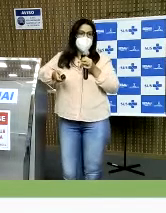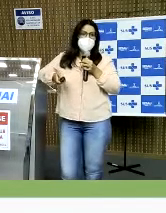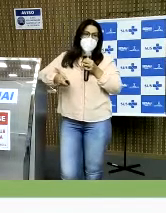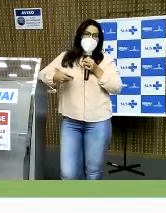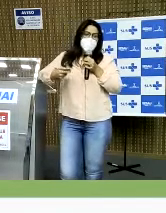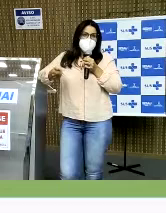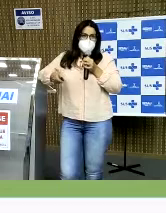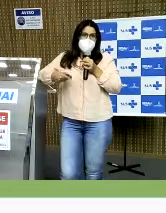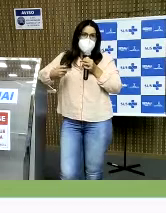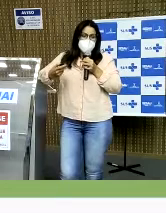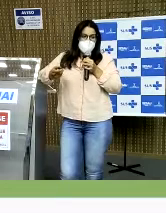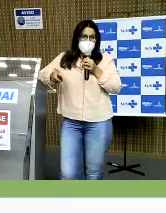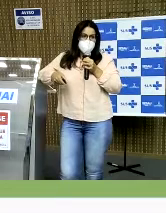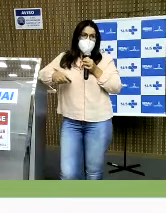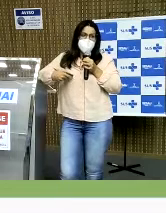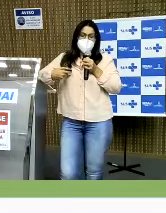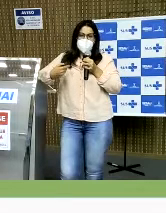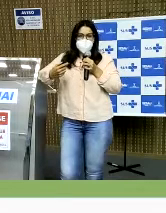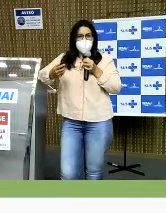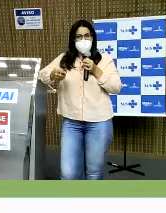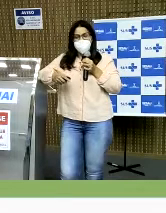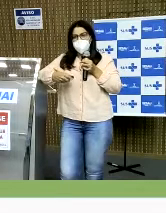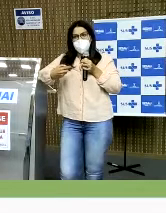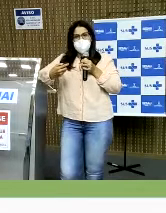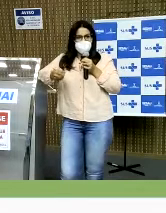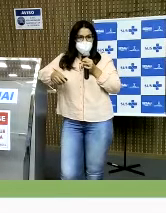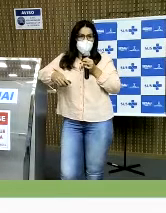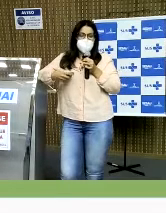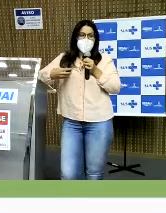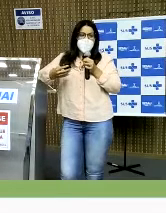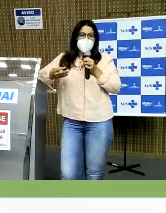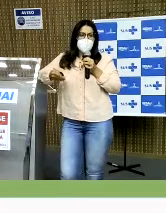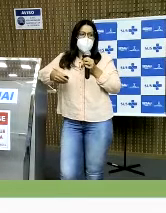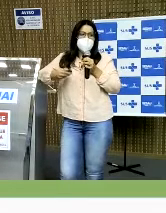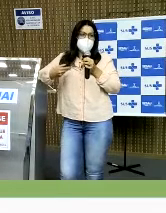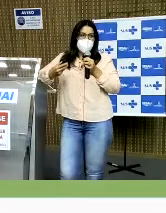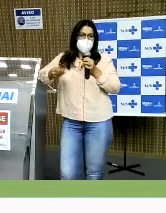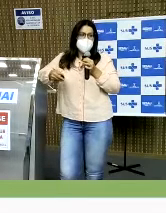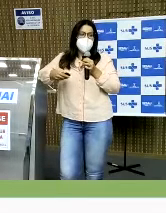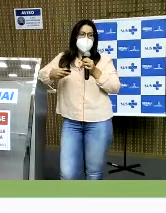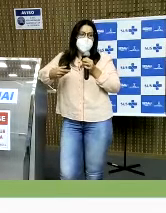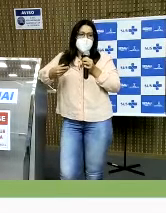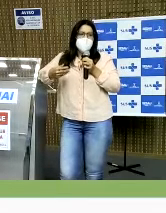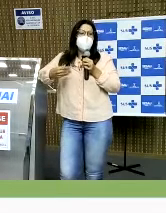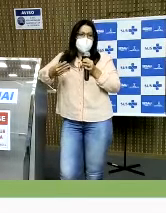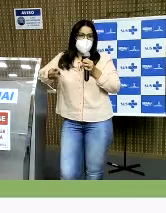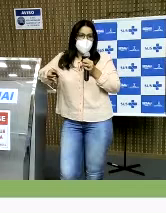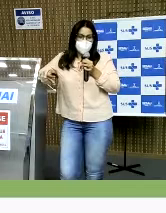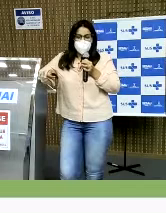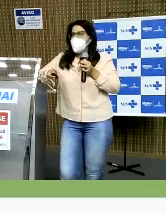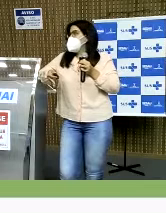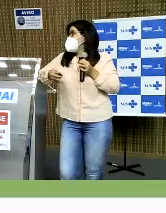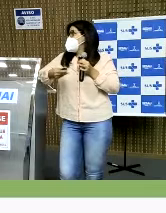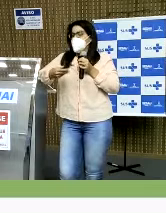desses pacientes interessados para iniciar uma nova turma, mas a gente teve N situações que comprometeram quem fazia, quem tocava